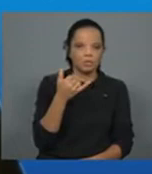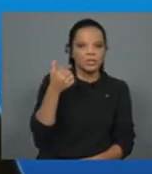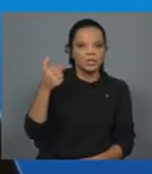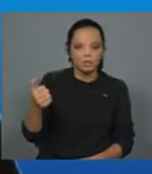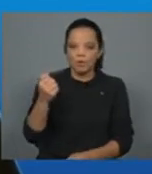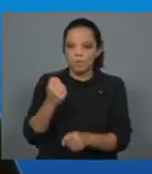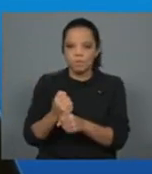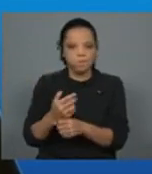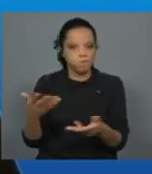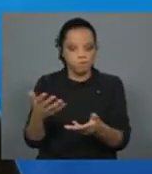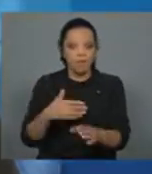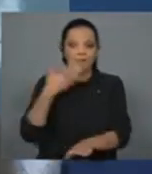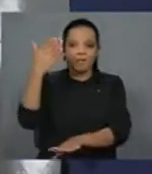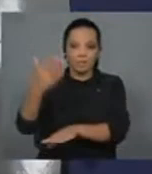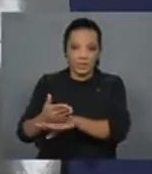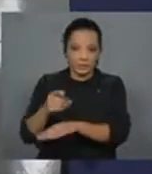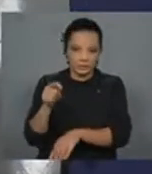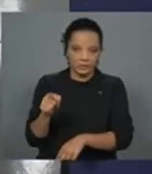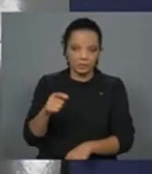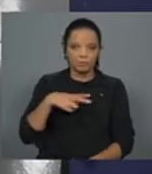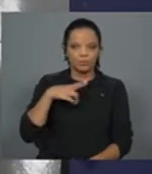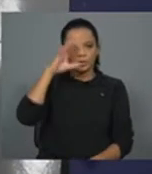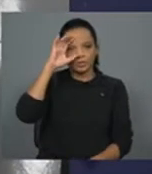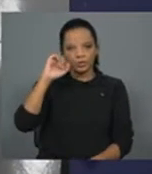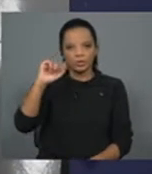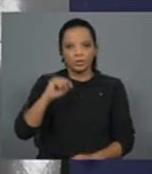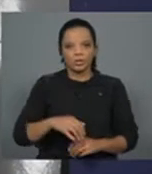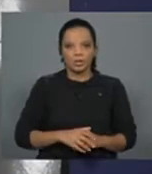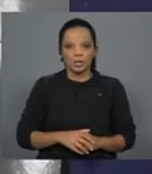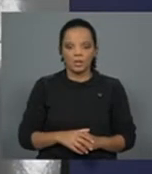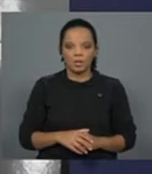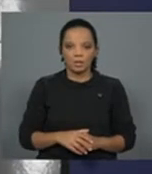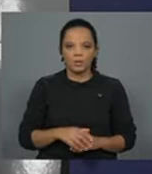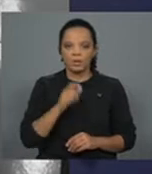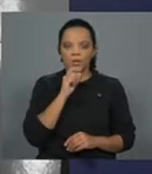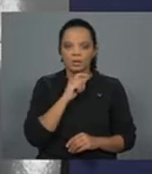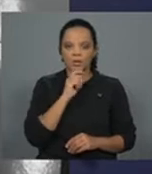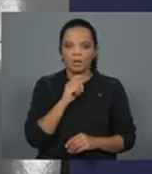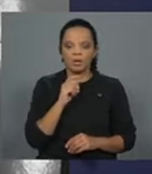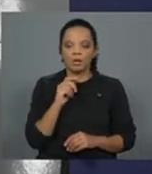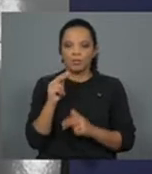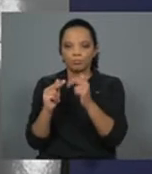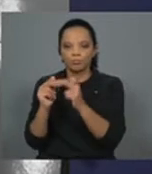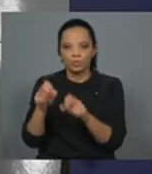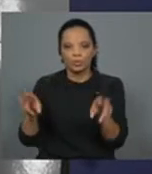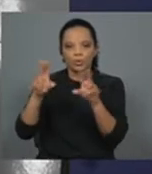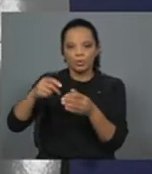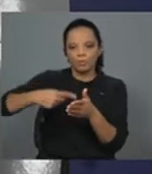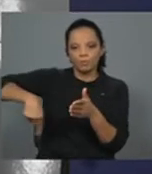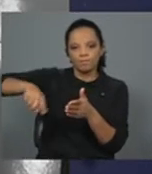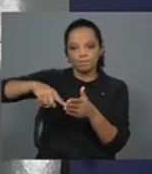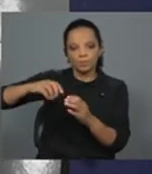e até lá o Estado português deverá instalar um novo anel de